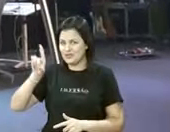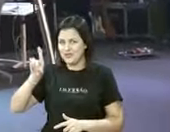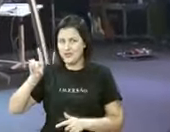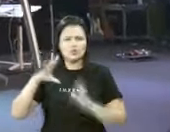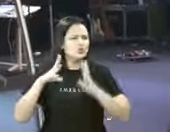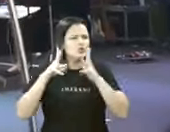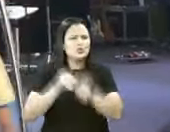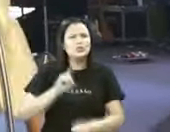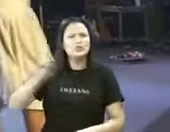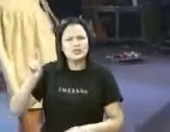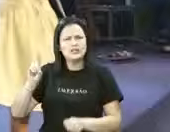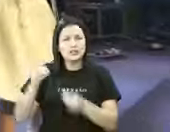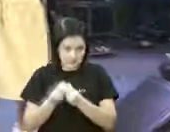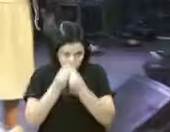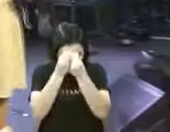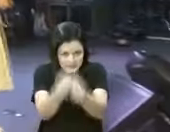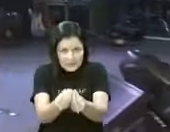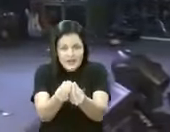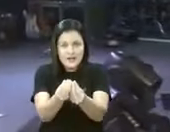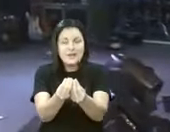é para cura.